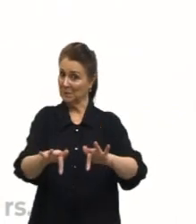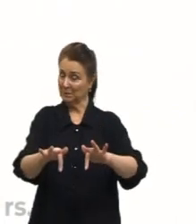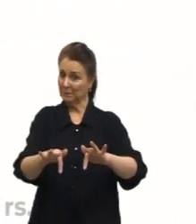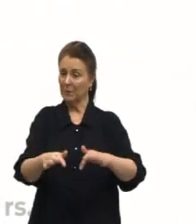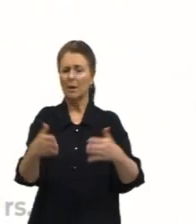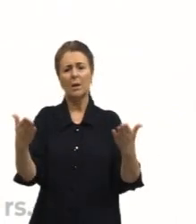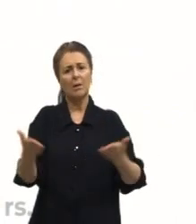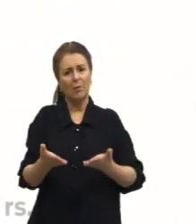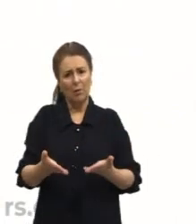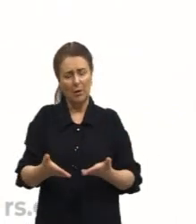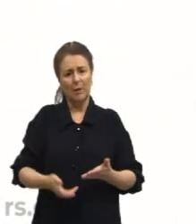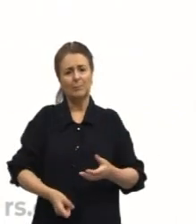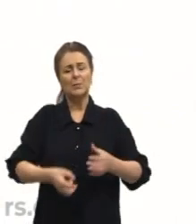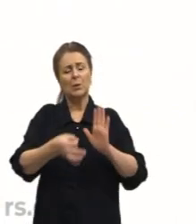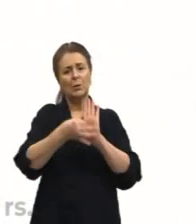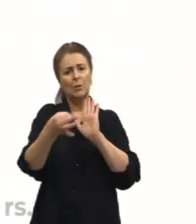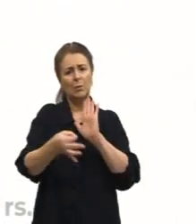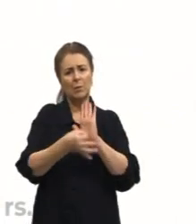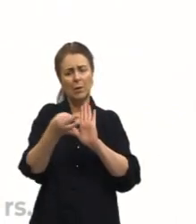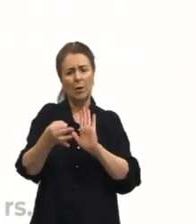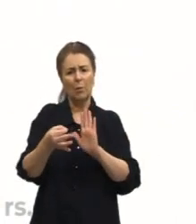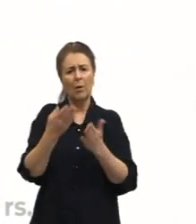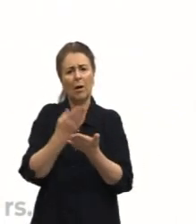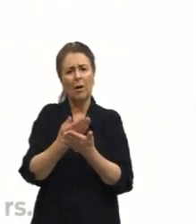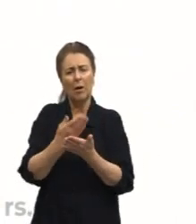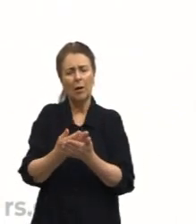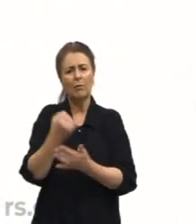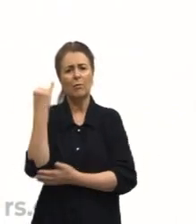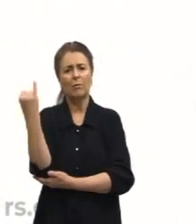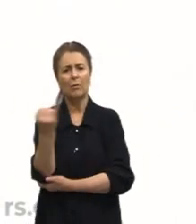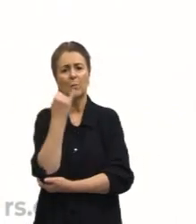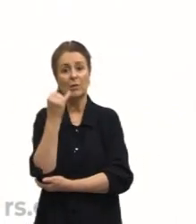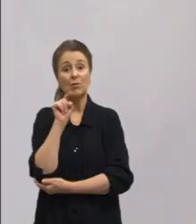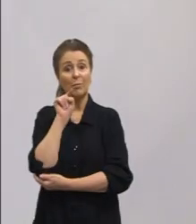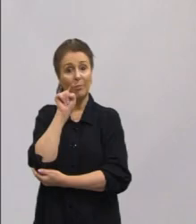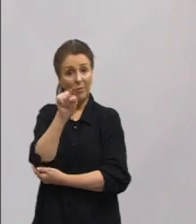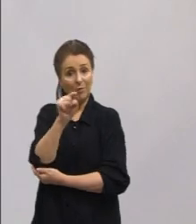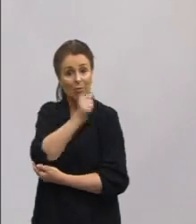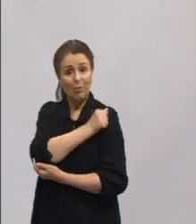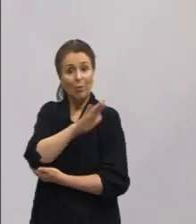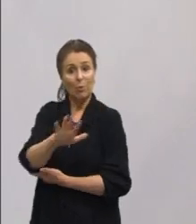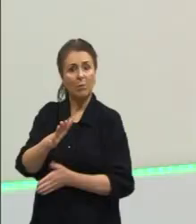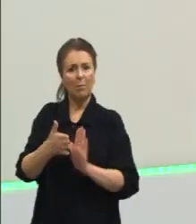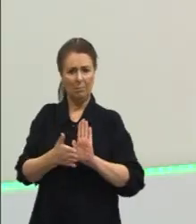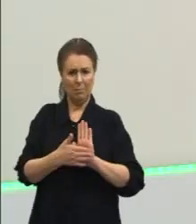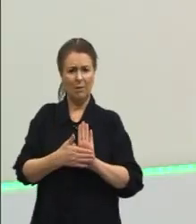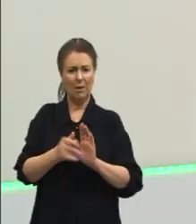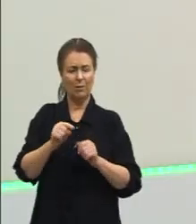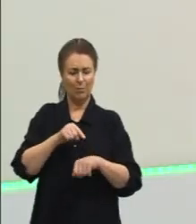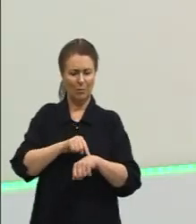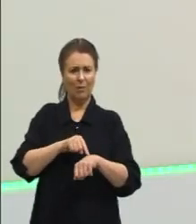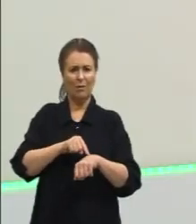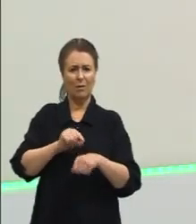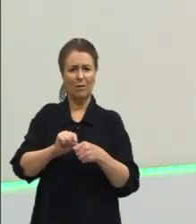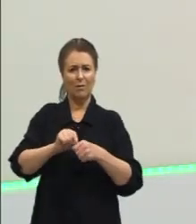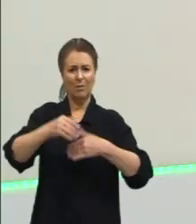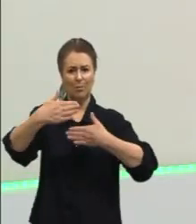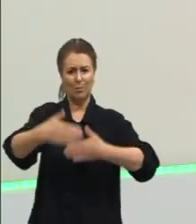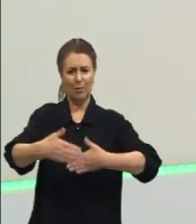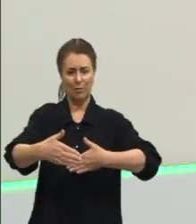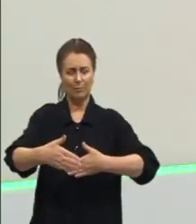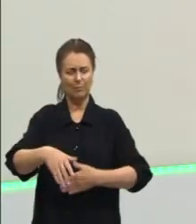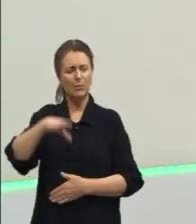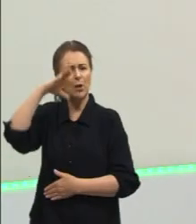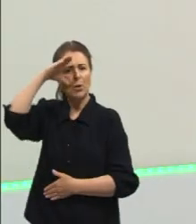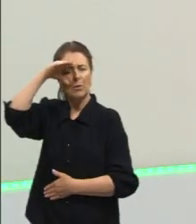gente pode acrescentar assim que as nossas aulas contribuíram para que os alunos estivessem preparados para o Enem Pois então eu tava observando aí as questões